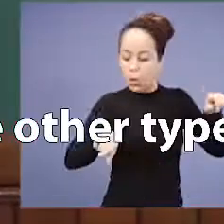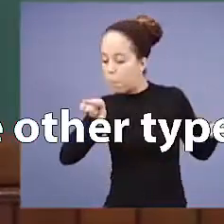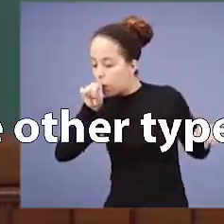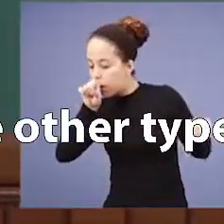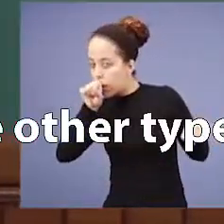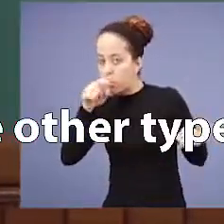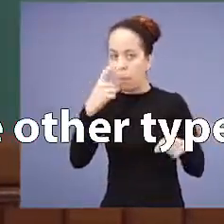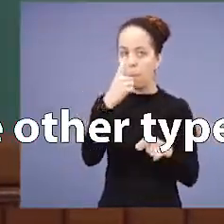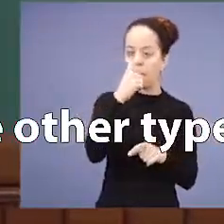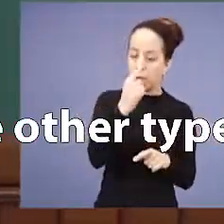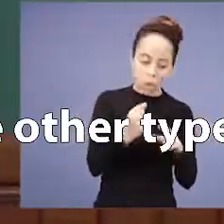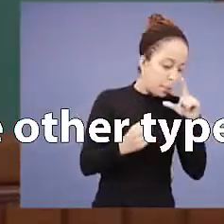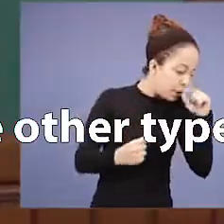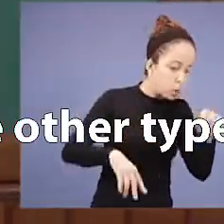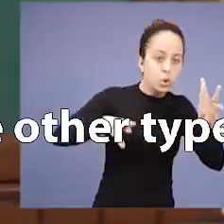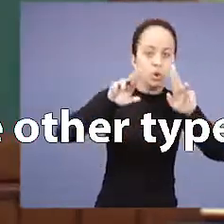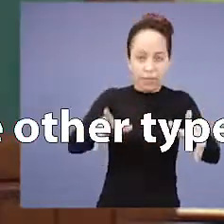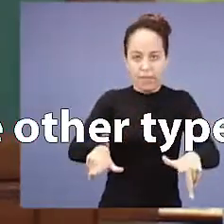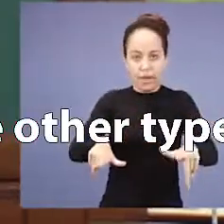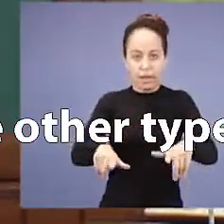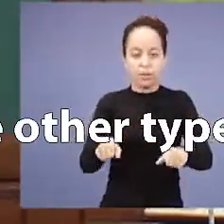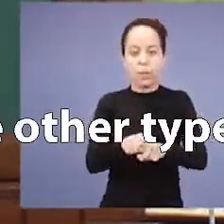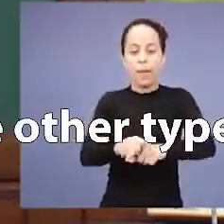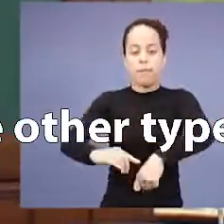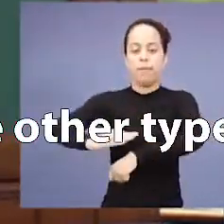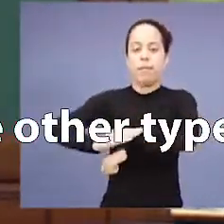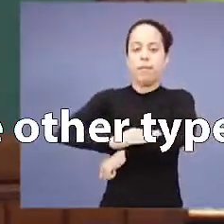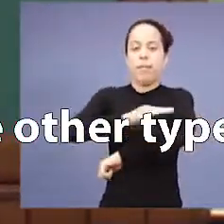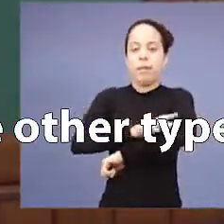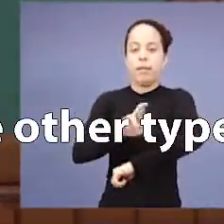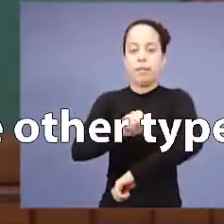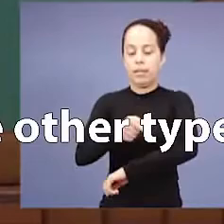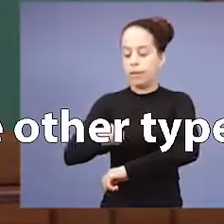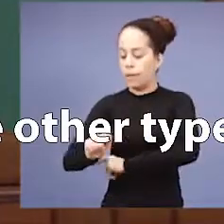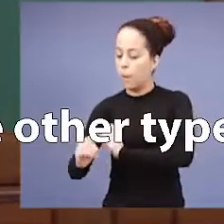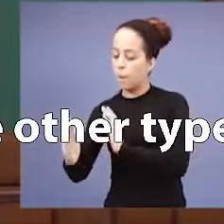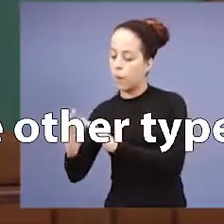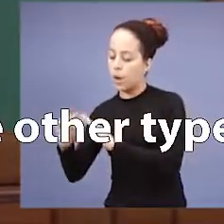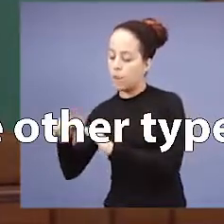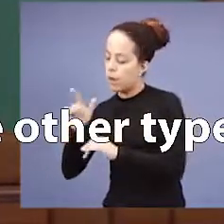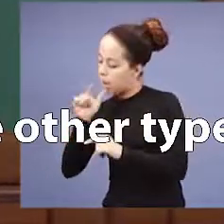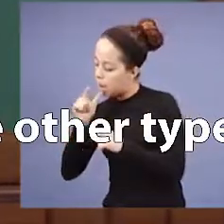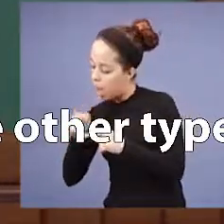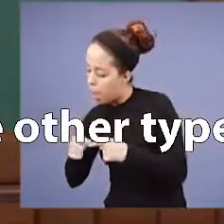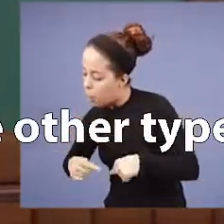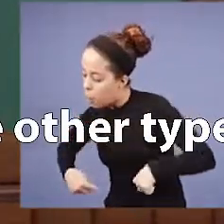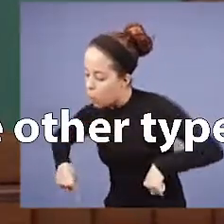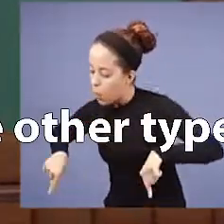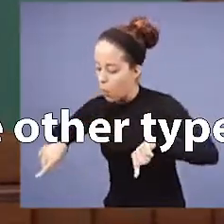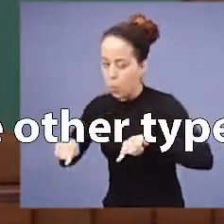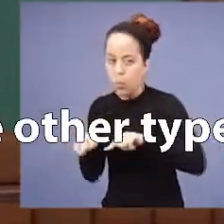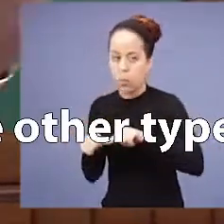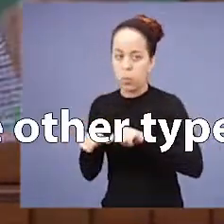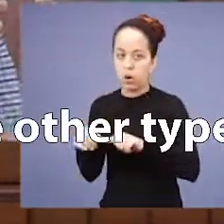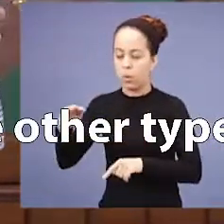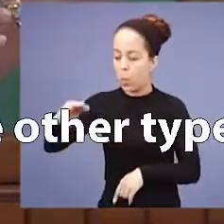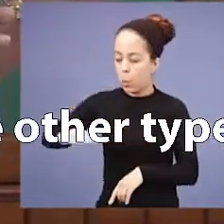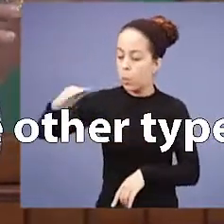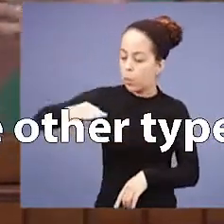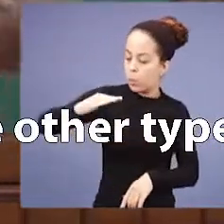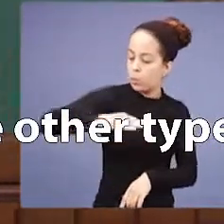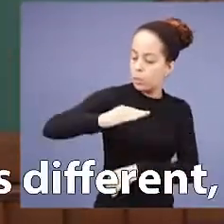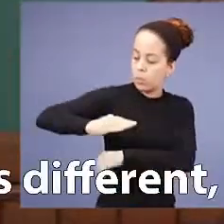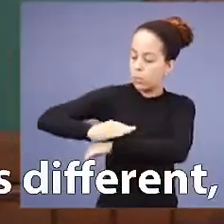não a rã minha nossa força e ela né e